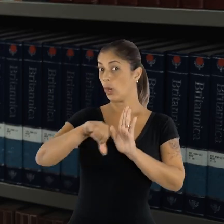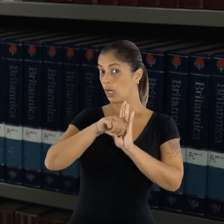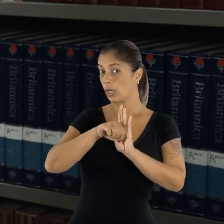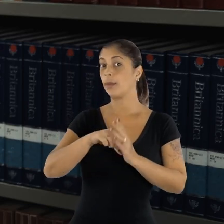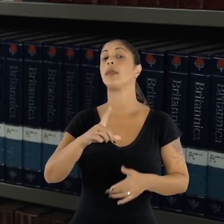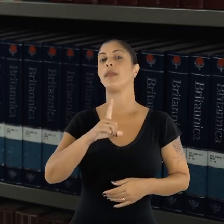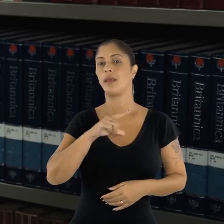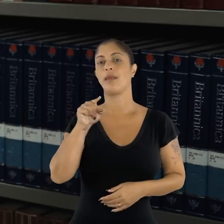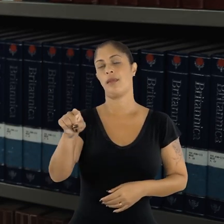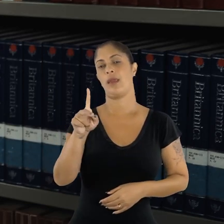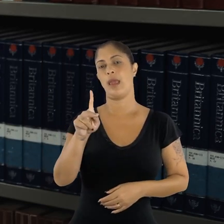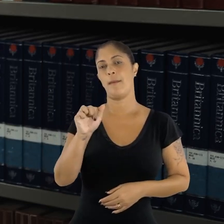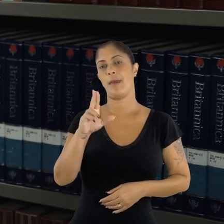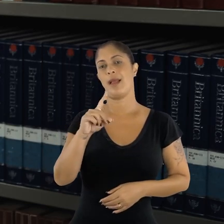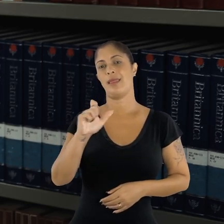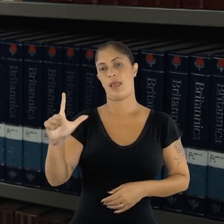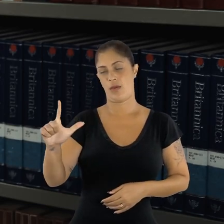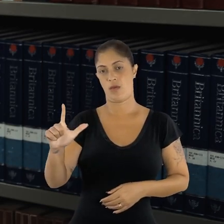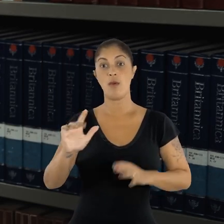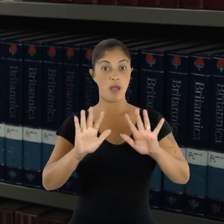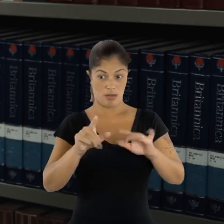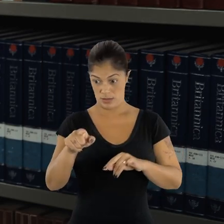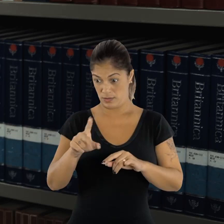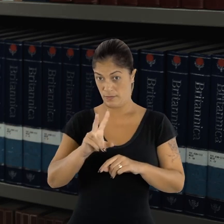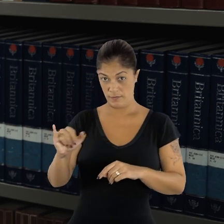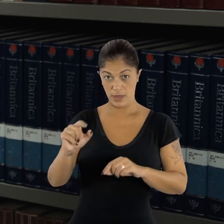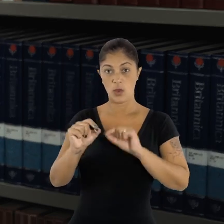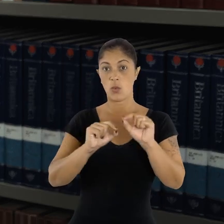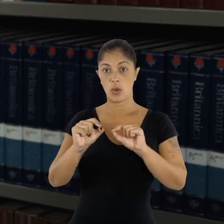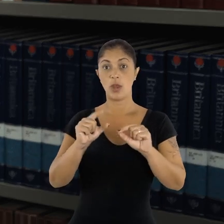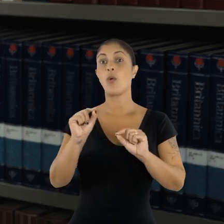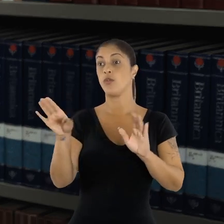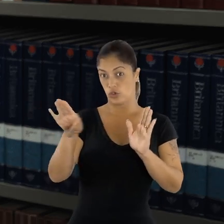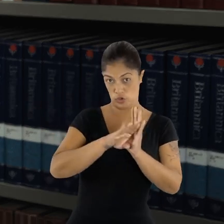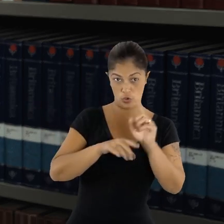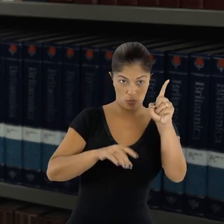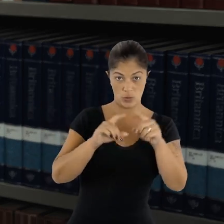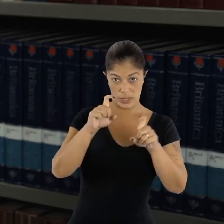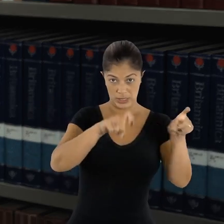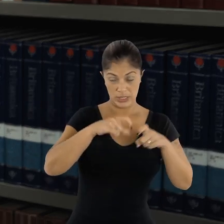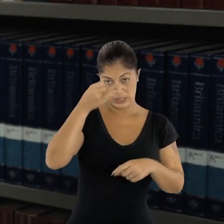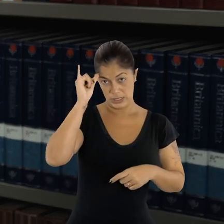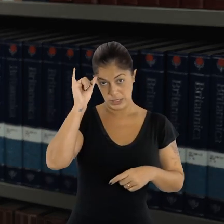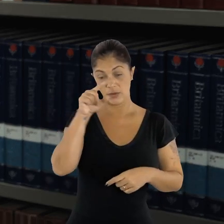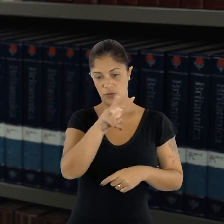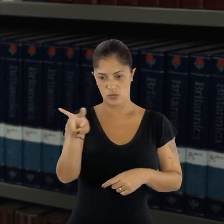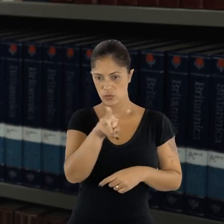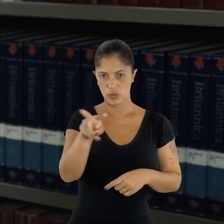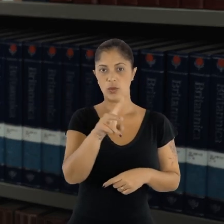o crime cometido pelo Pardal. Pardal, então você vai... Como é que você chegou no sítio? Olha, você e